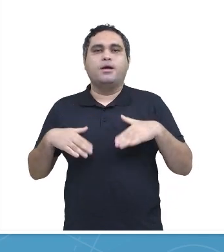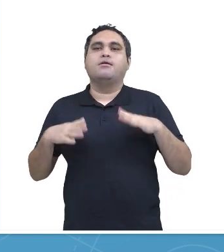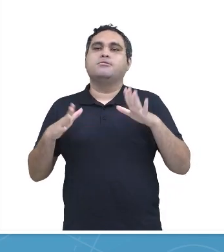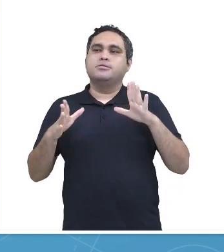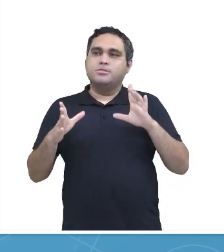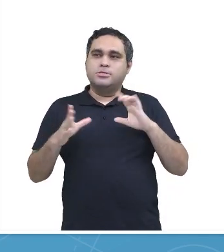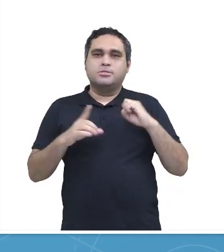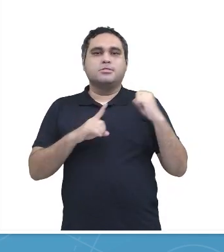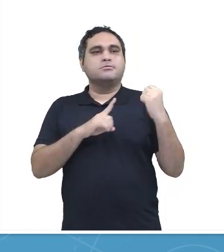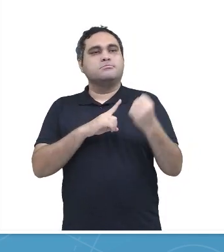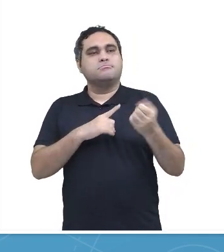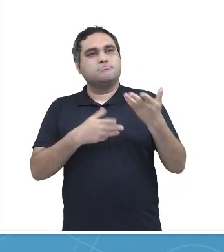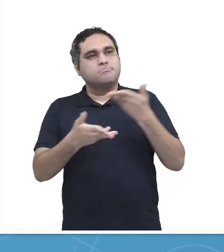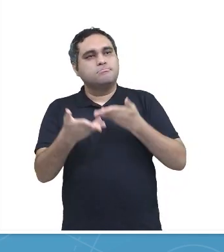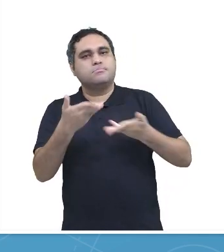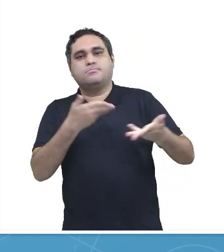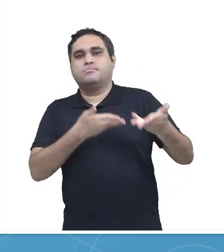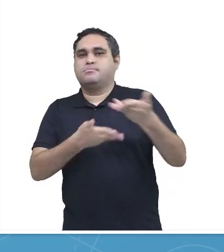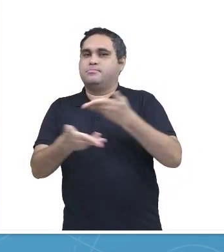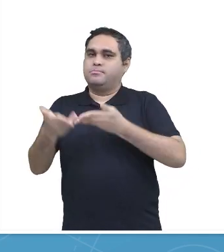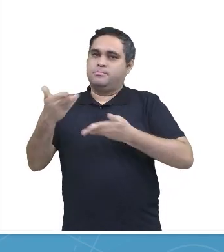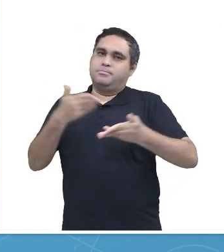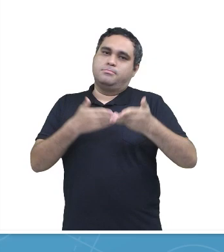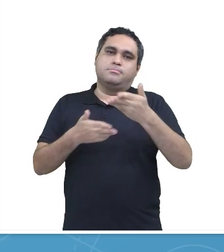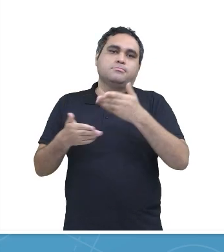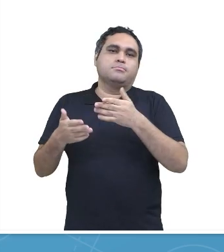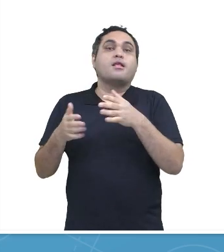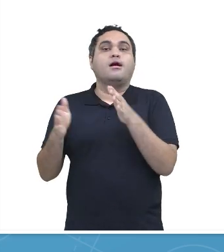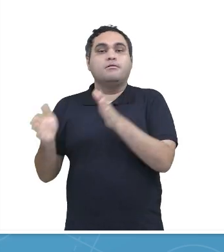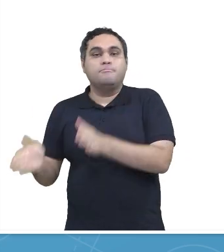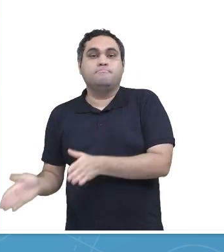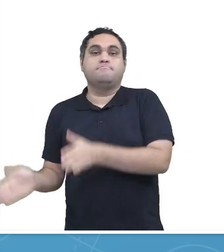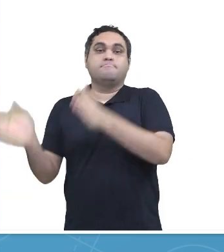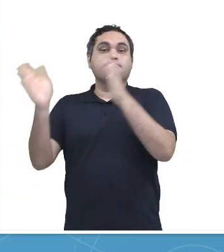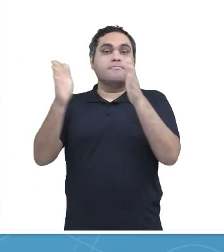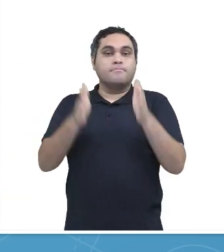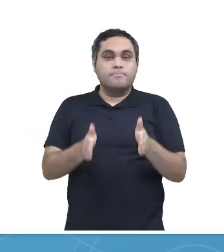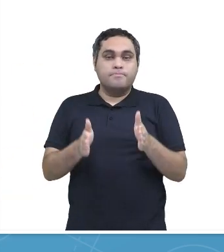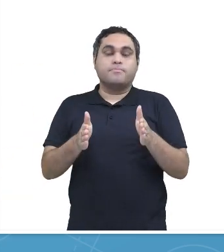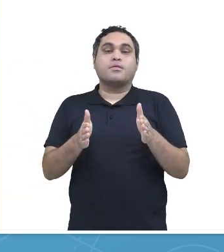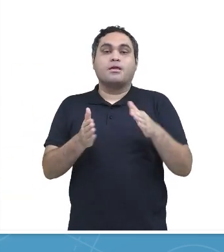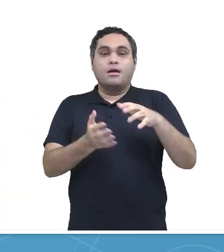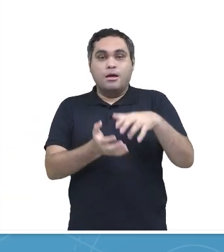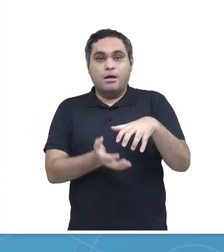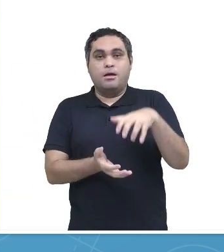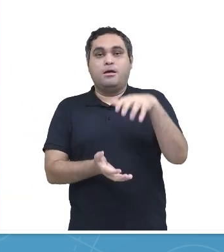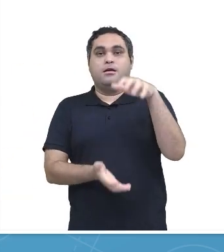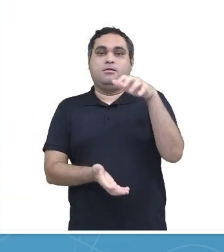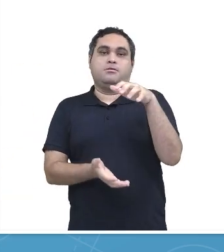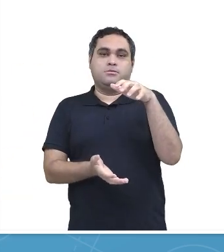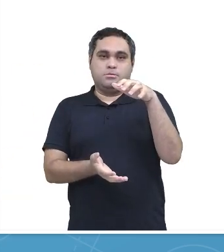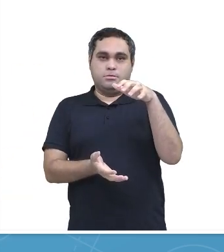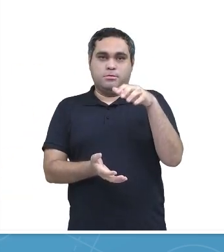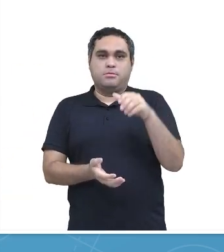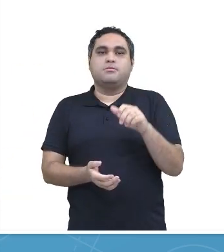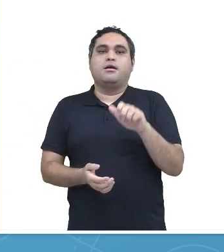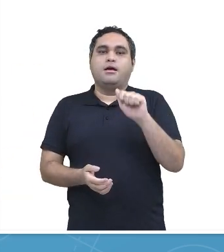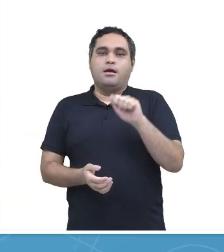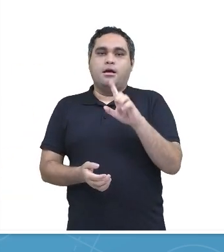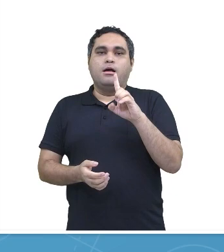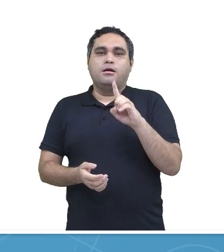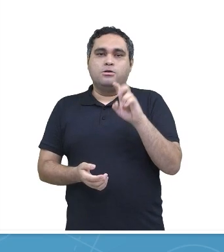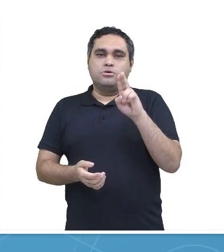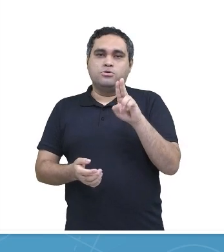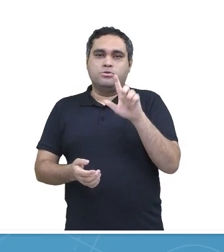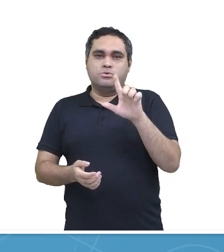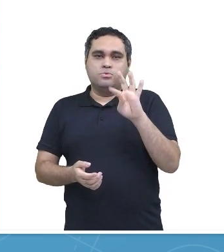seu mundo ao redor. E aí, então, vem finalmente a nova fase, que é a fase do adulto, a